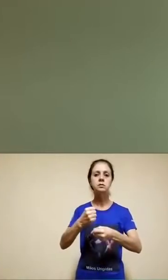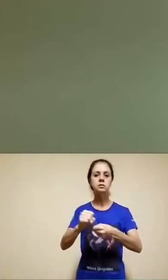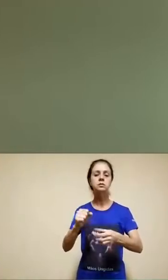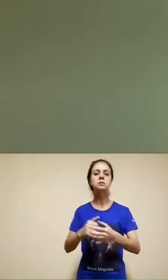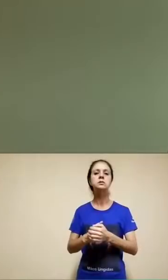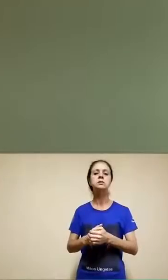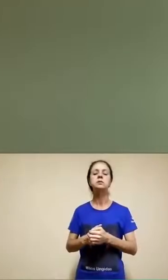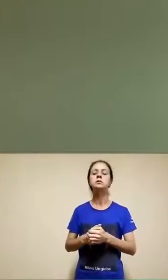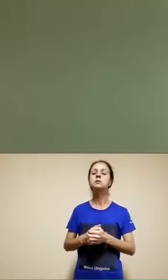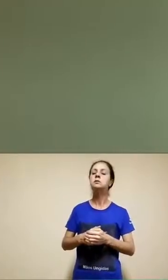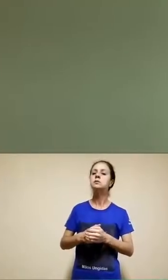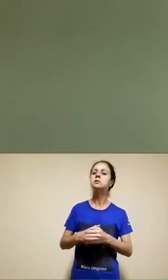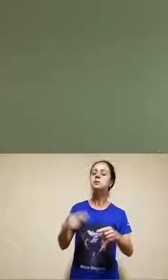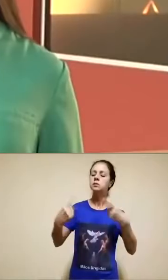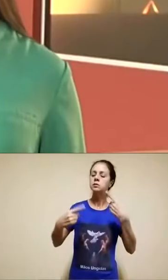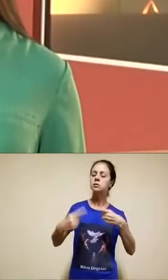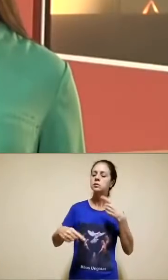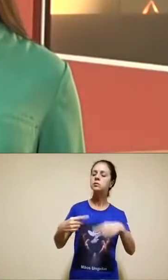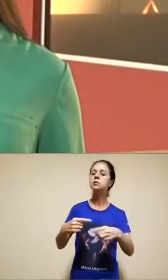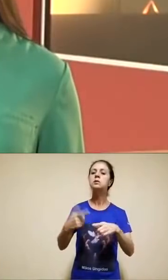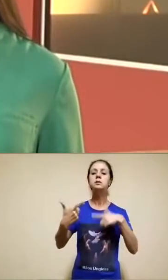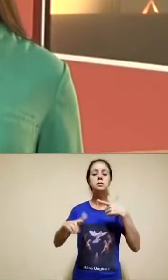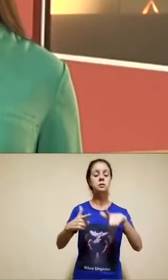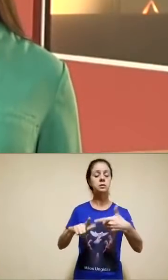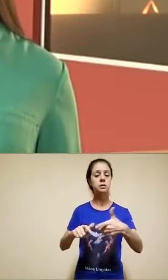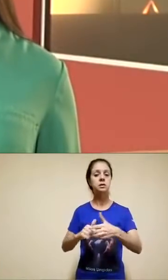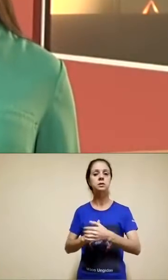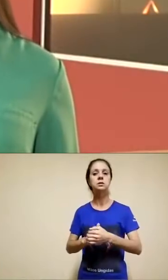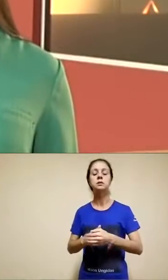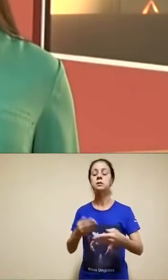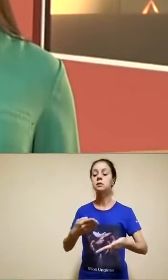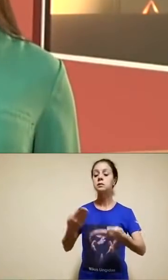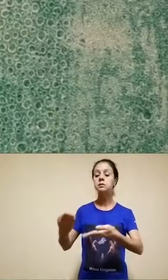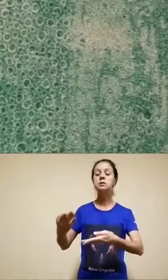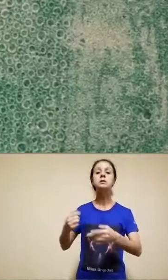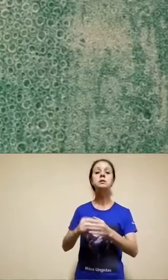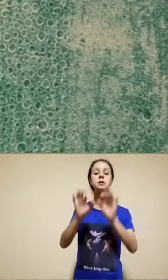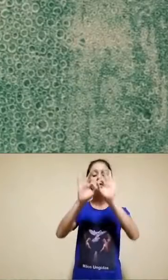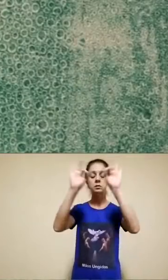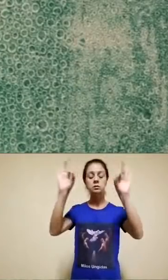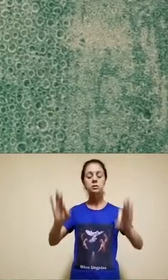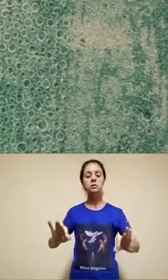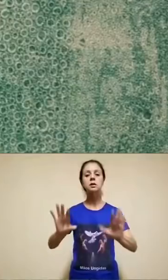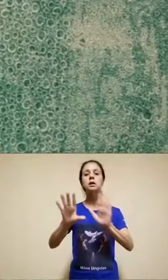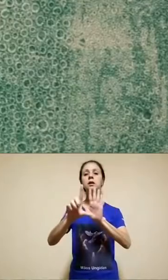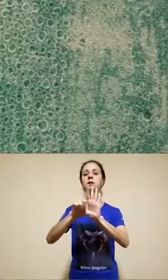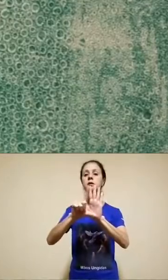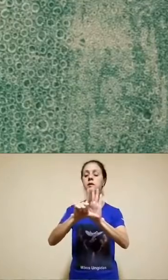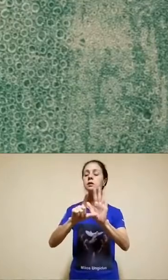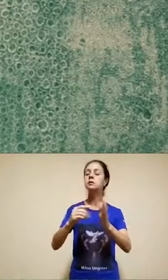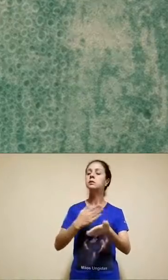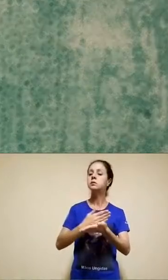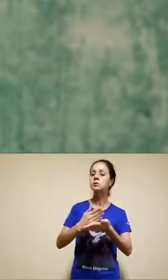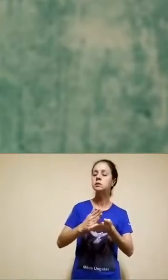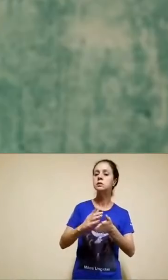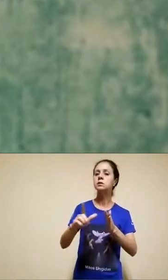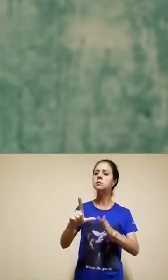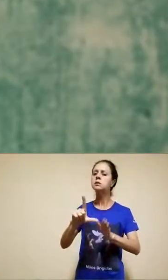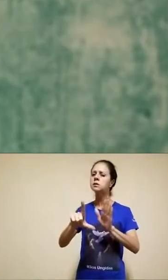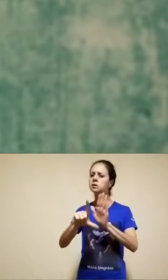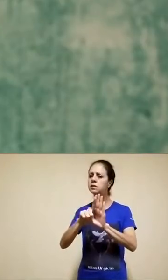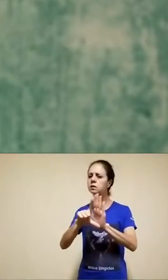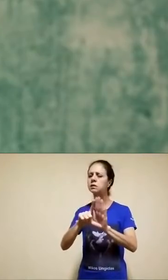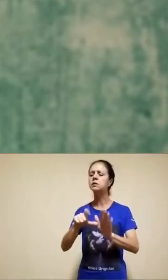Política e Eleições Limpas, tem trabalhado para apresentar um projeto de lei de iniciativa popular ancorado nas seguintes